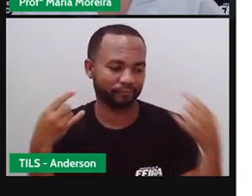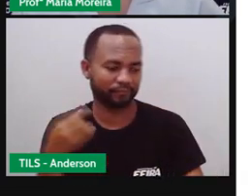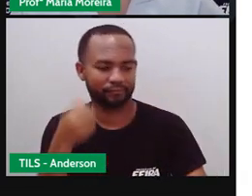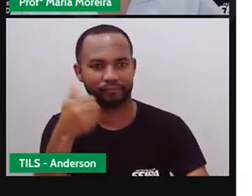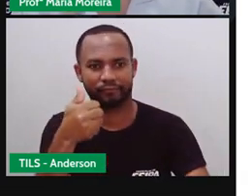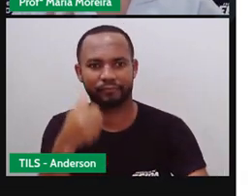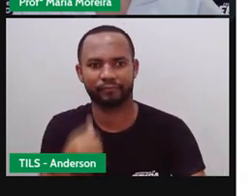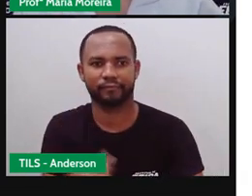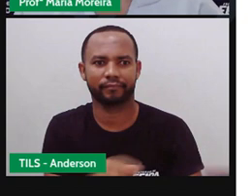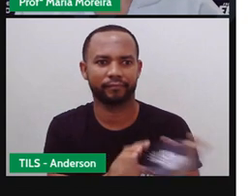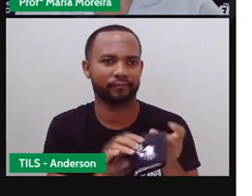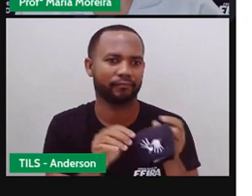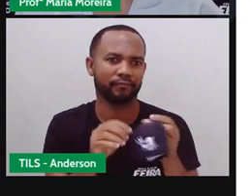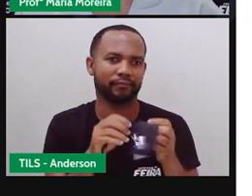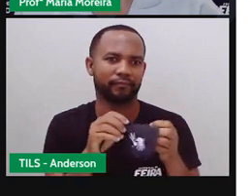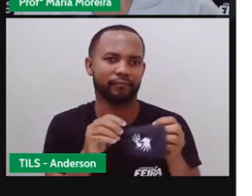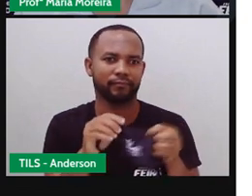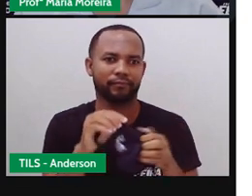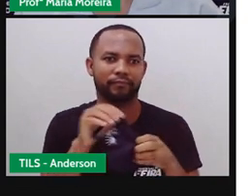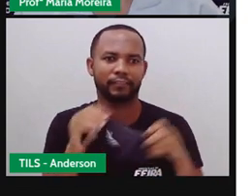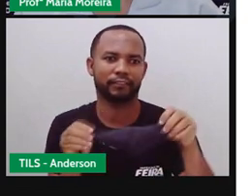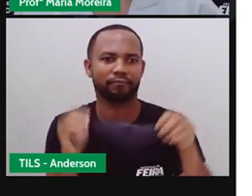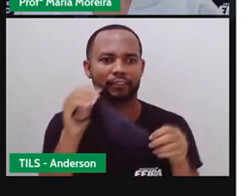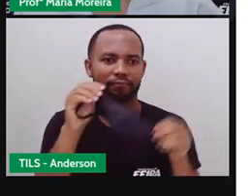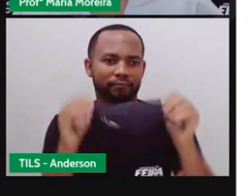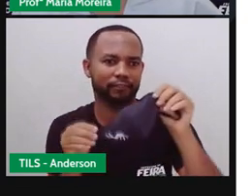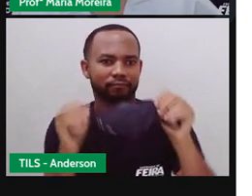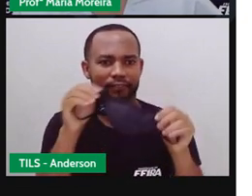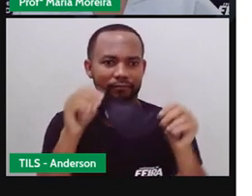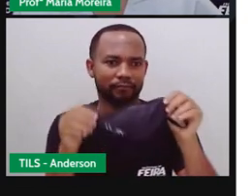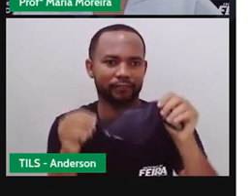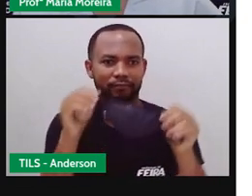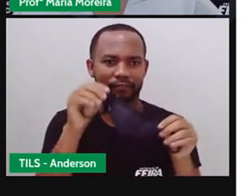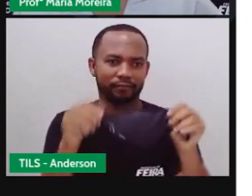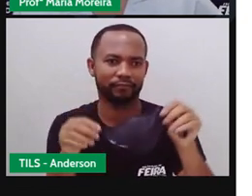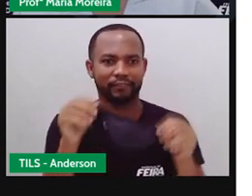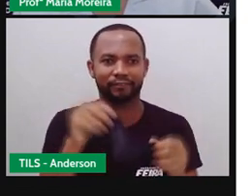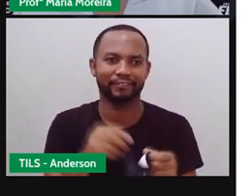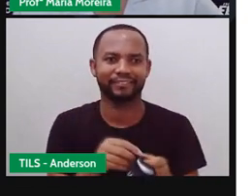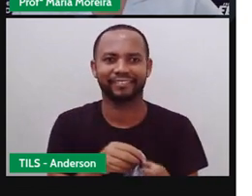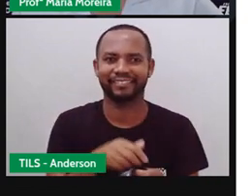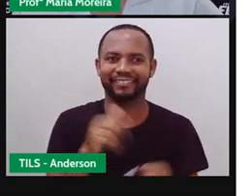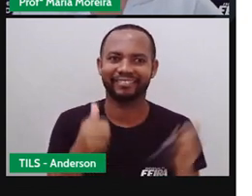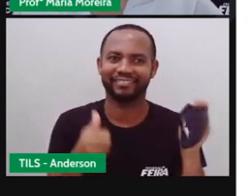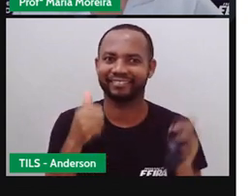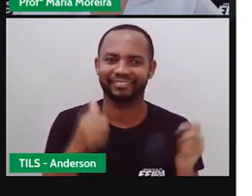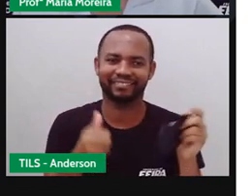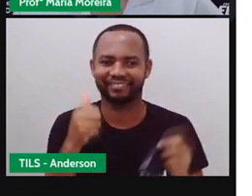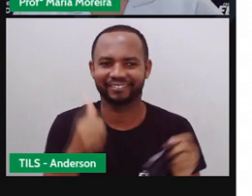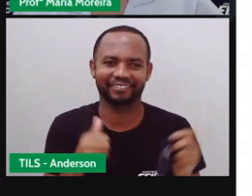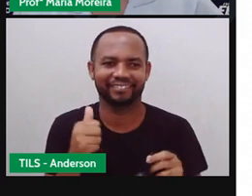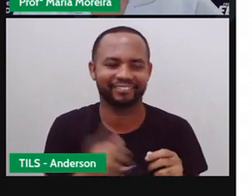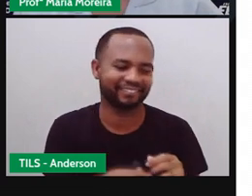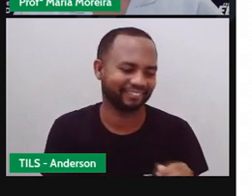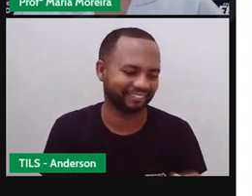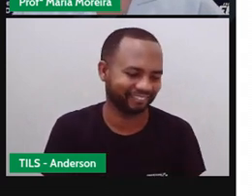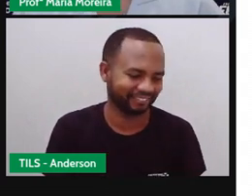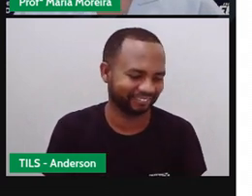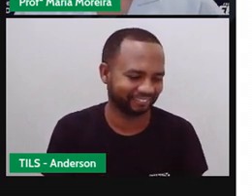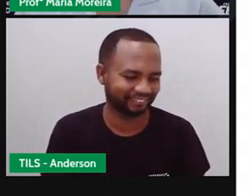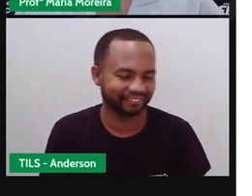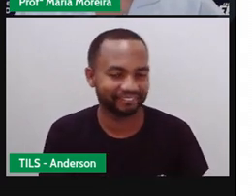for Não deixe de participar das aulas tá a gente tá de olho Você tá assistindo as aulas Anderson Olha você vai assistindo todas as